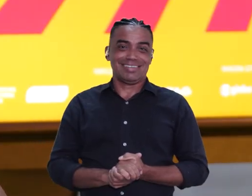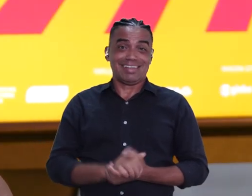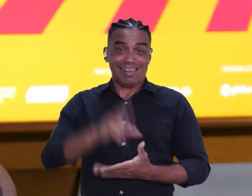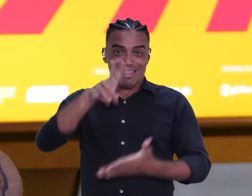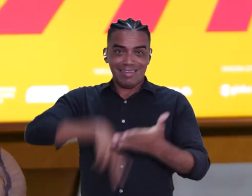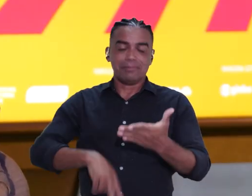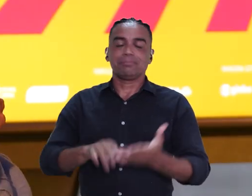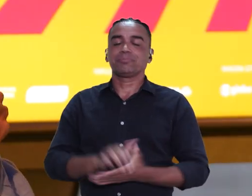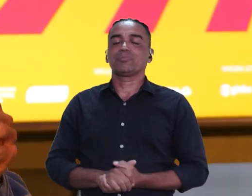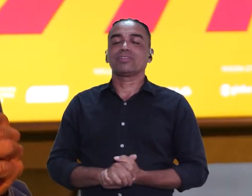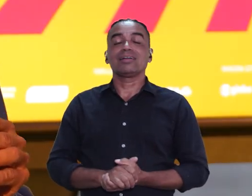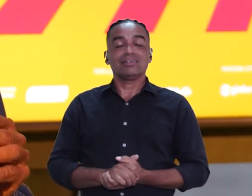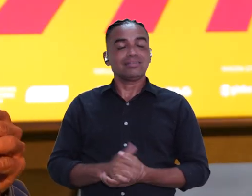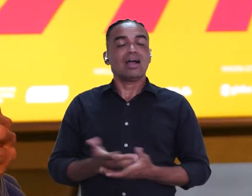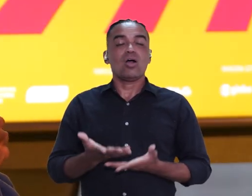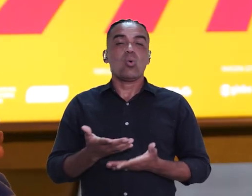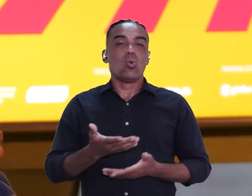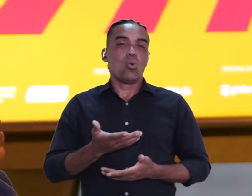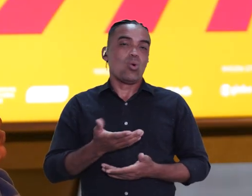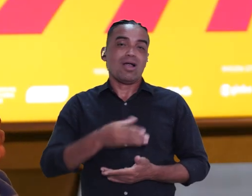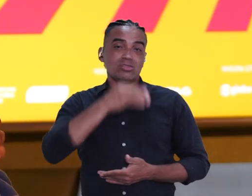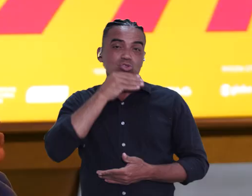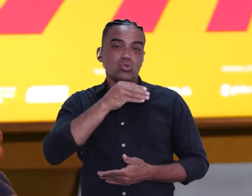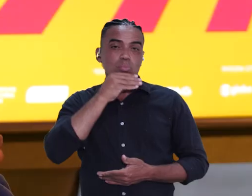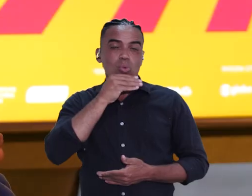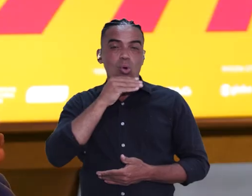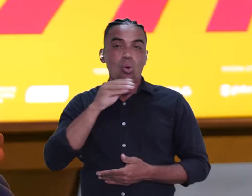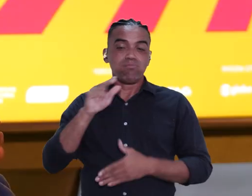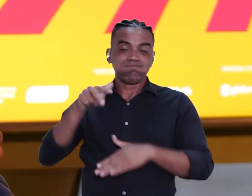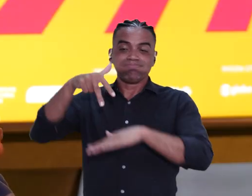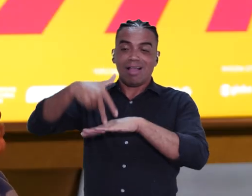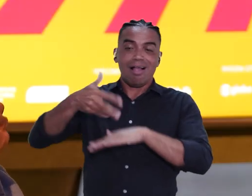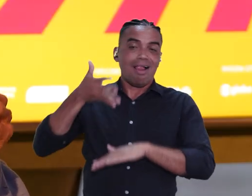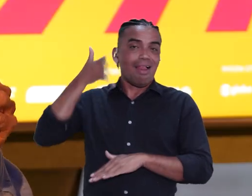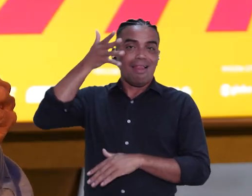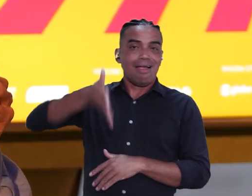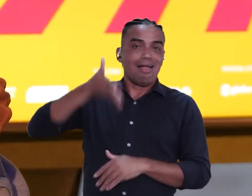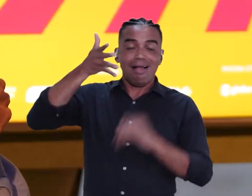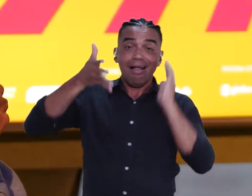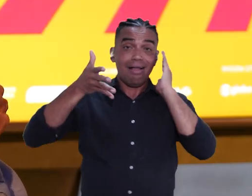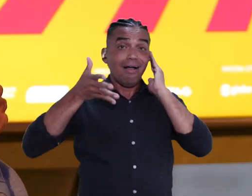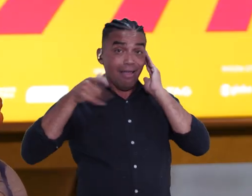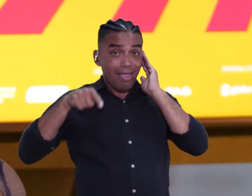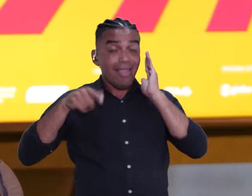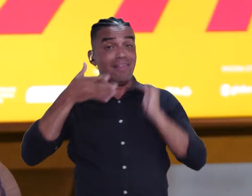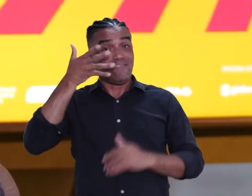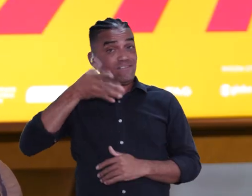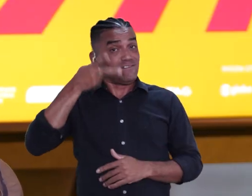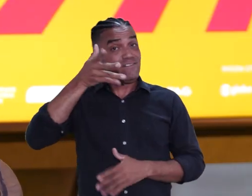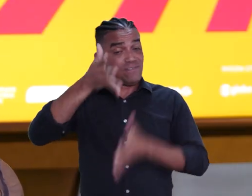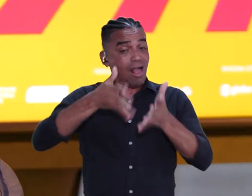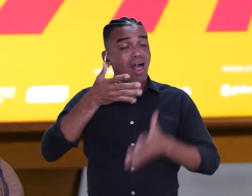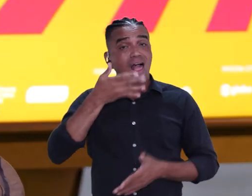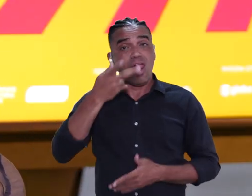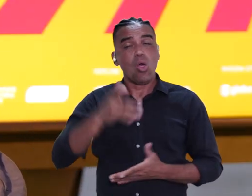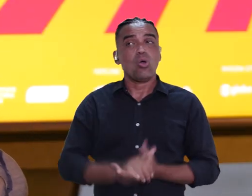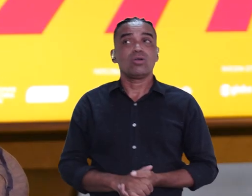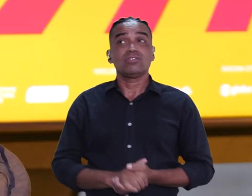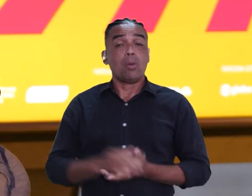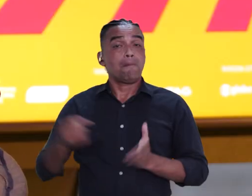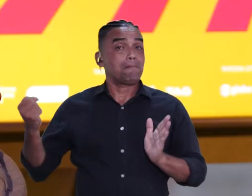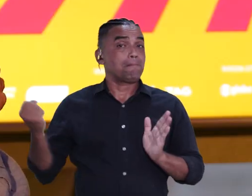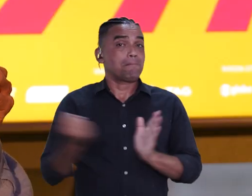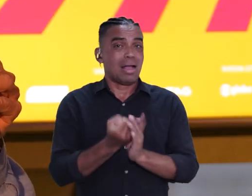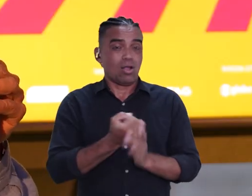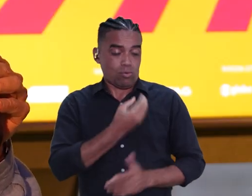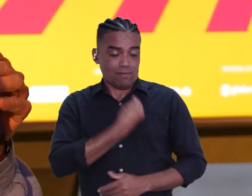sentido, num depoimento que o Drummond fez a certa altura, ele declarou às vezes que o que marcou